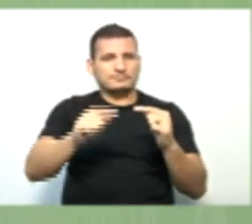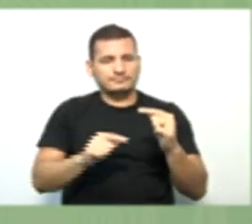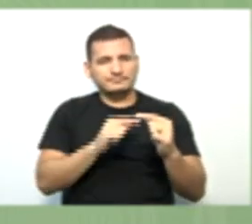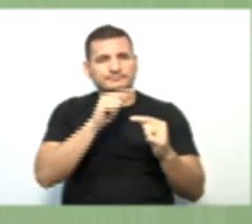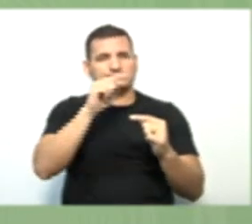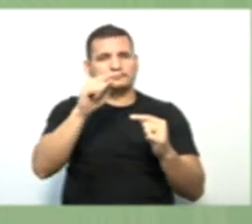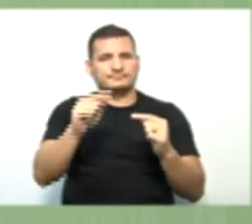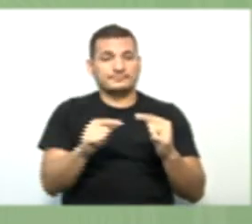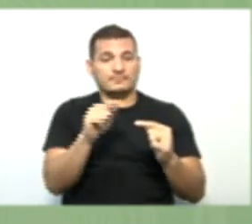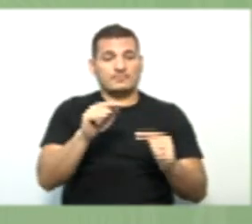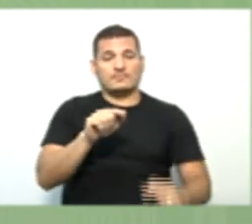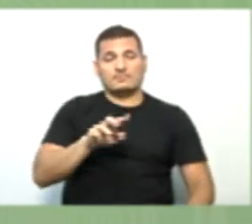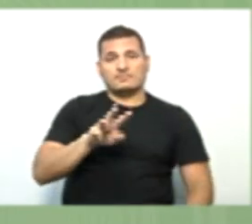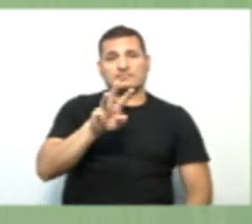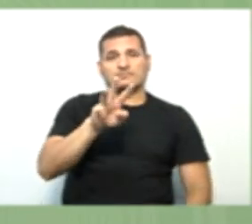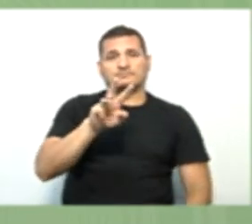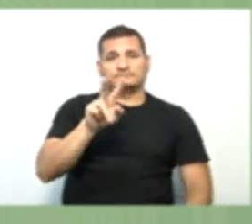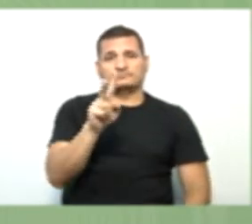while, ele